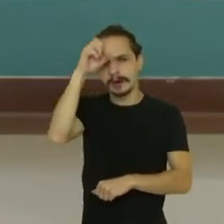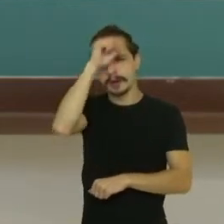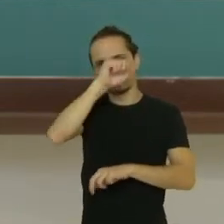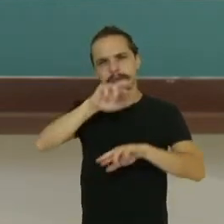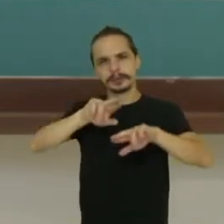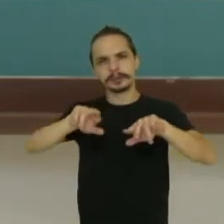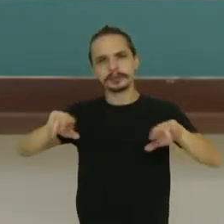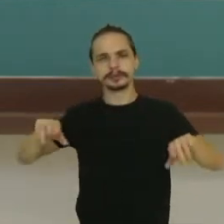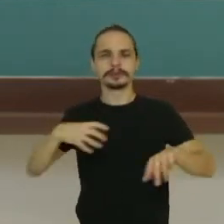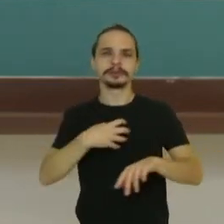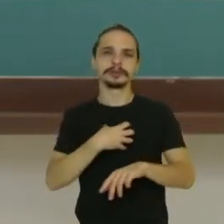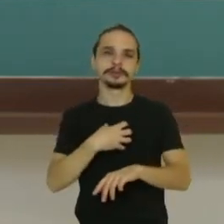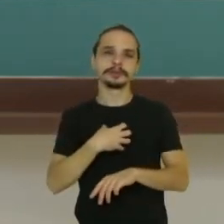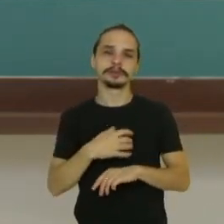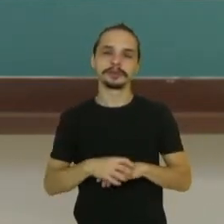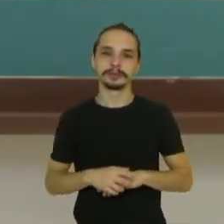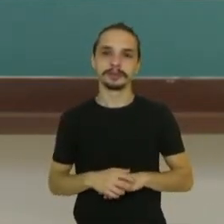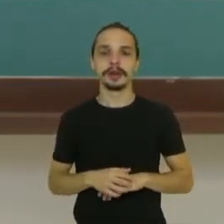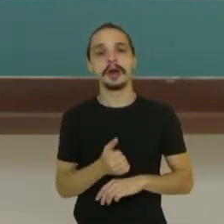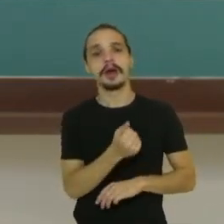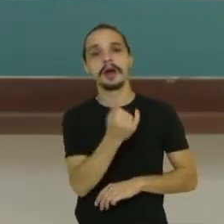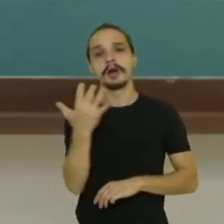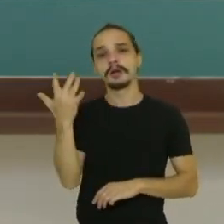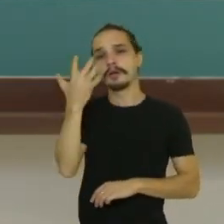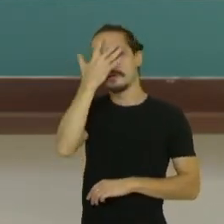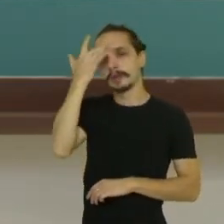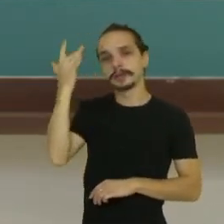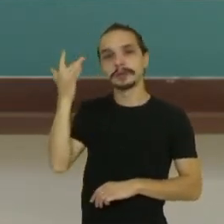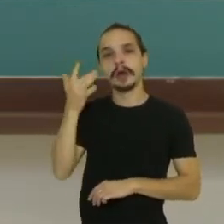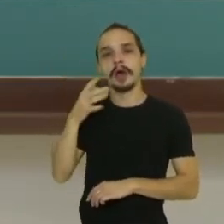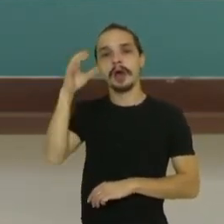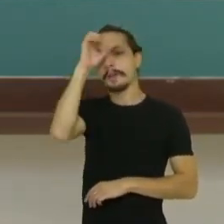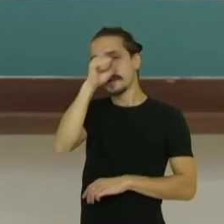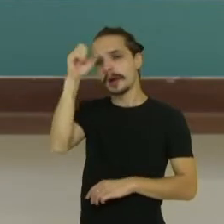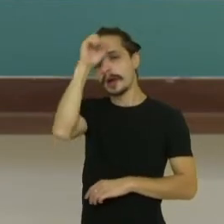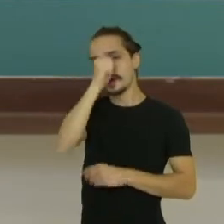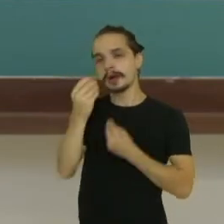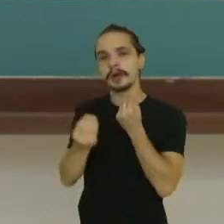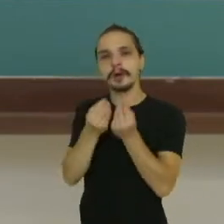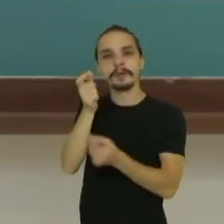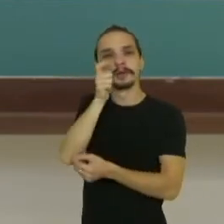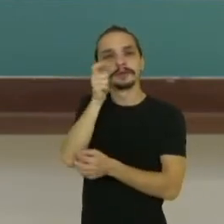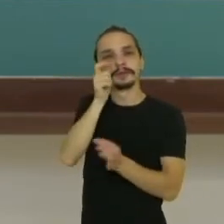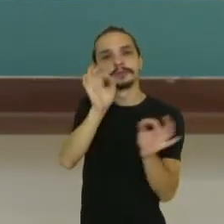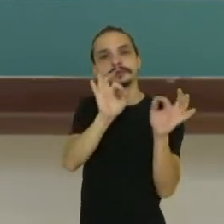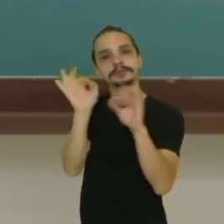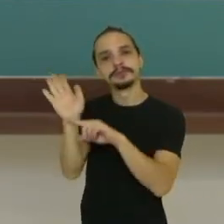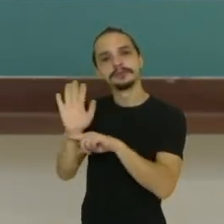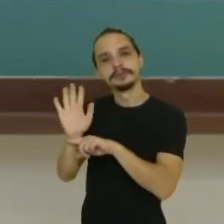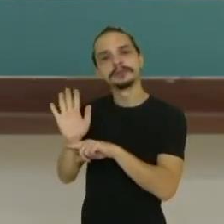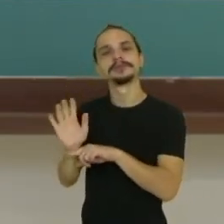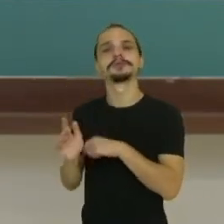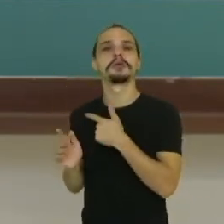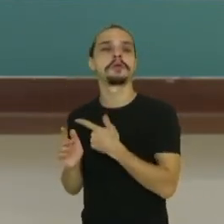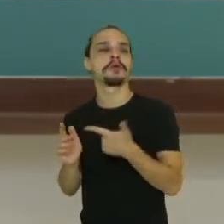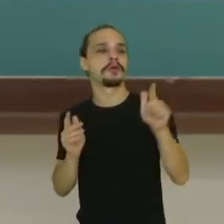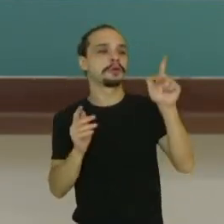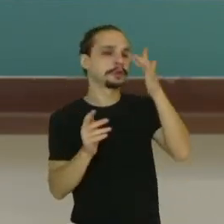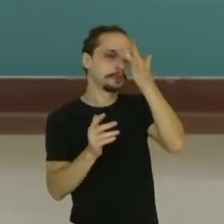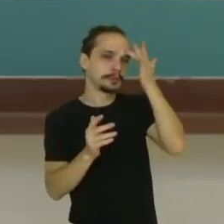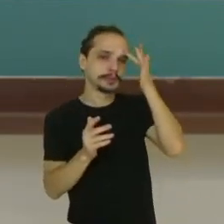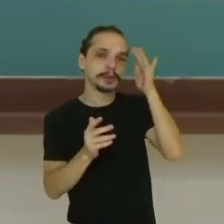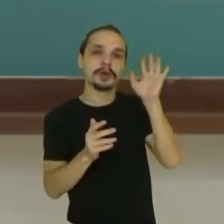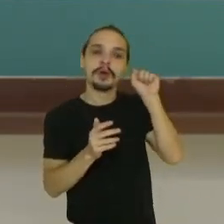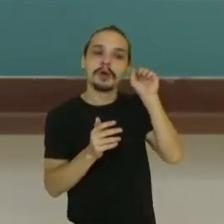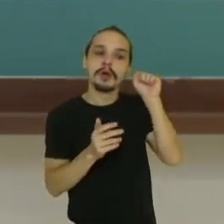é tão algumas pessoas aprendem assistindo vídeos assistindo o vídeo aulas outras né ouvindo o